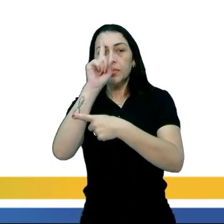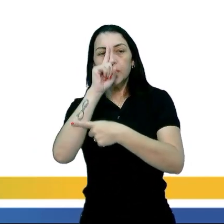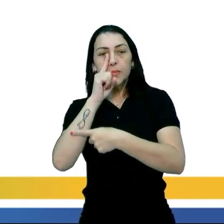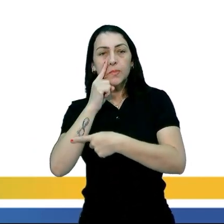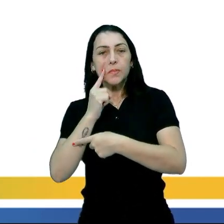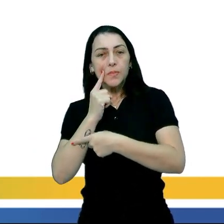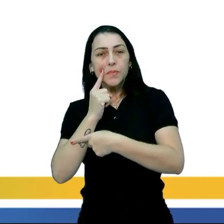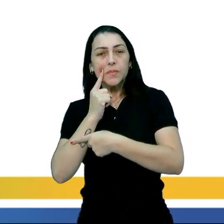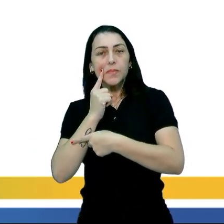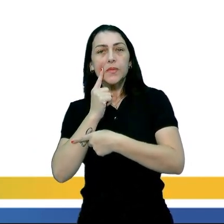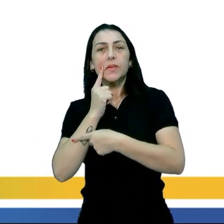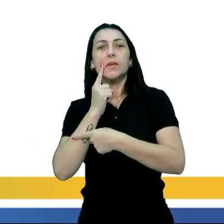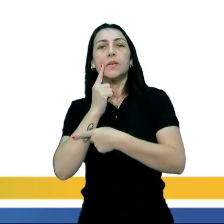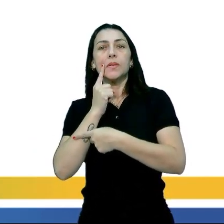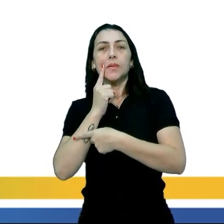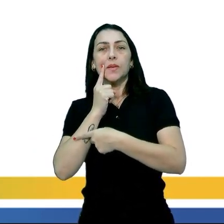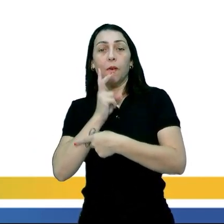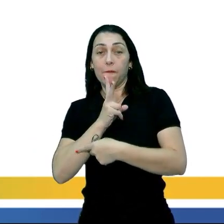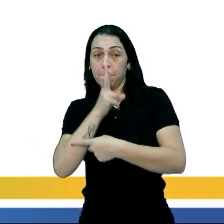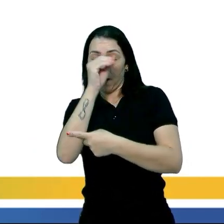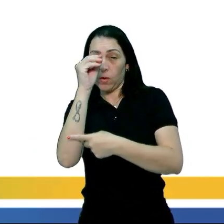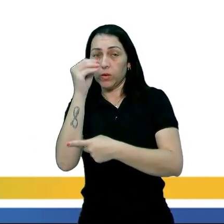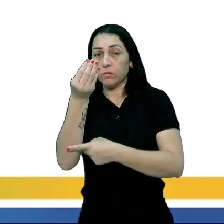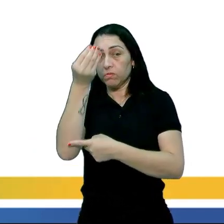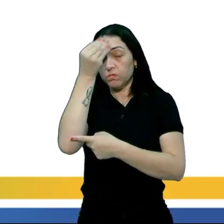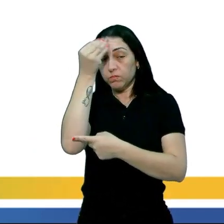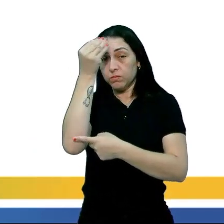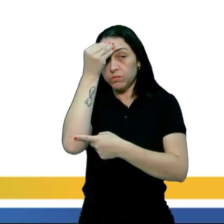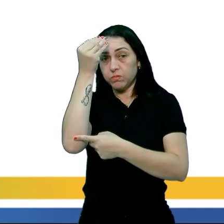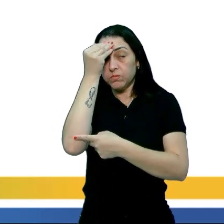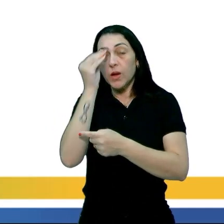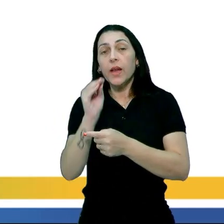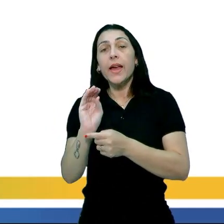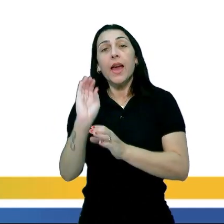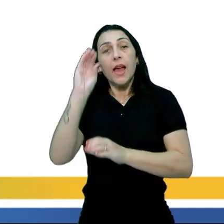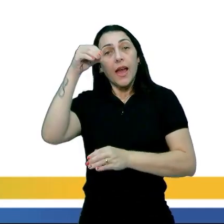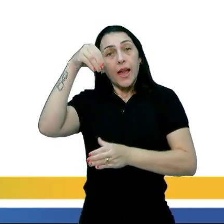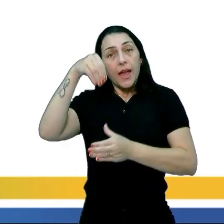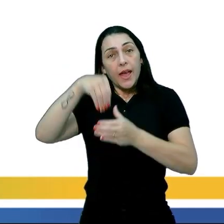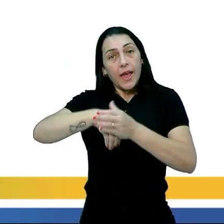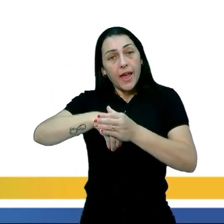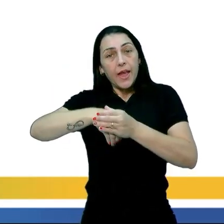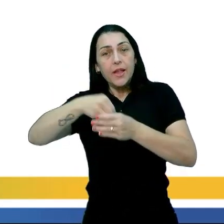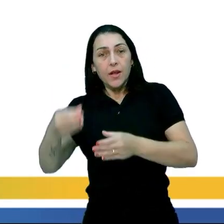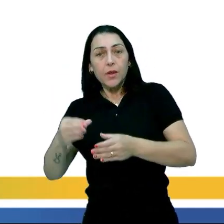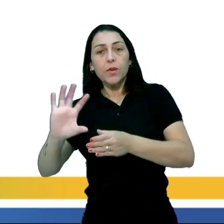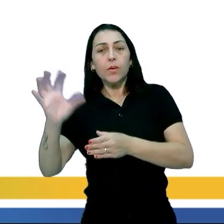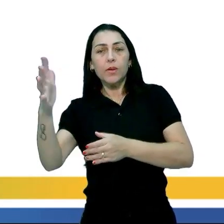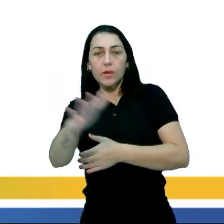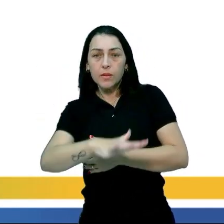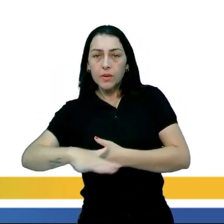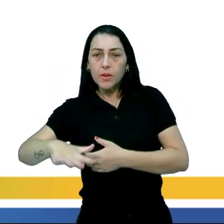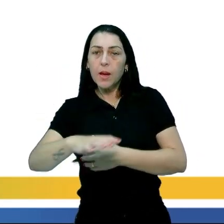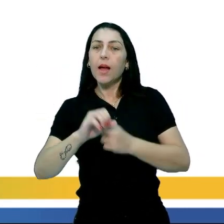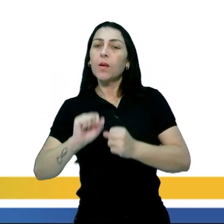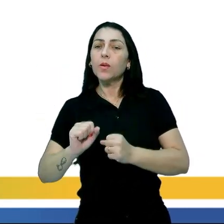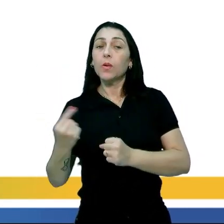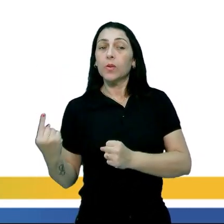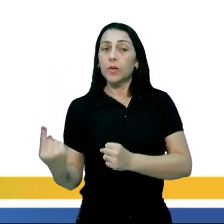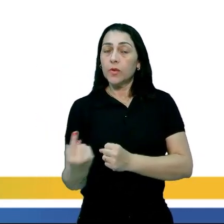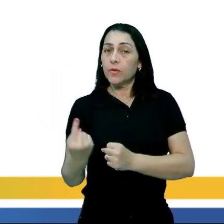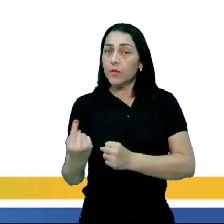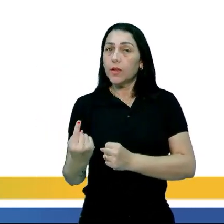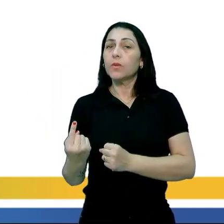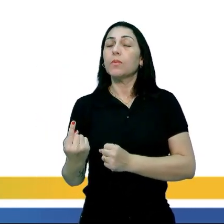B. Durkheim enfatiza que a exterioridade dos fatos sociais procede